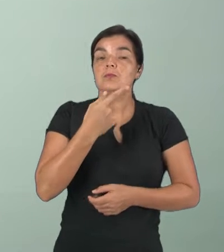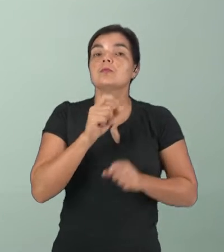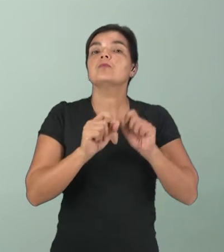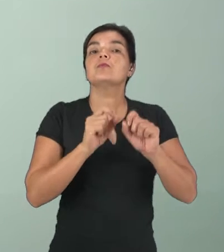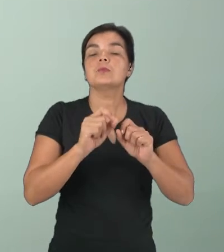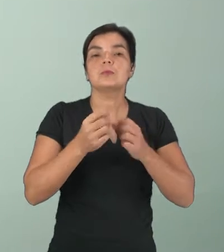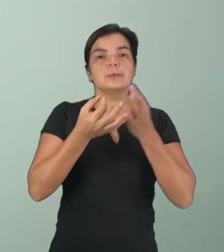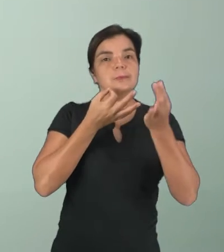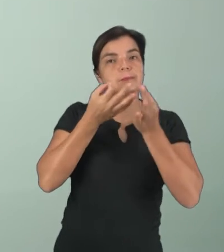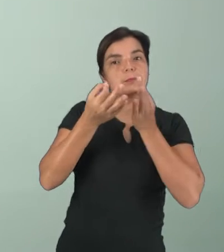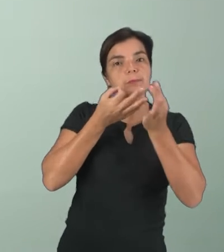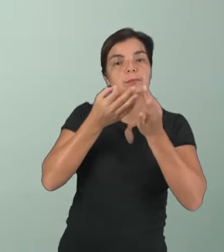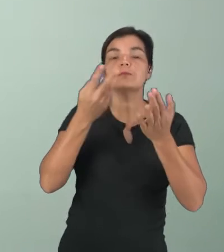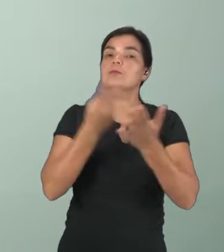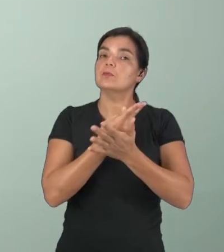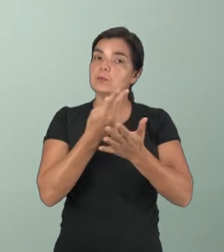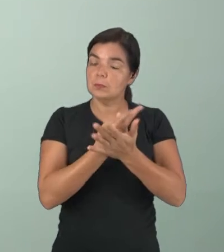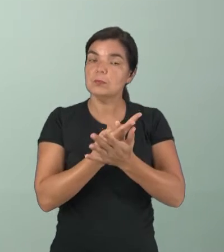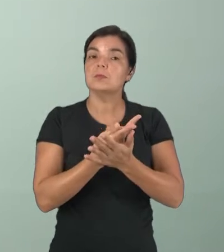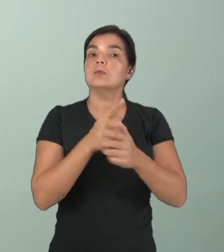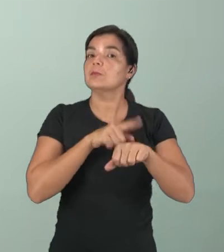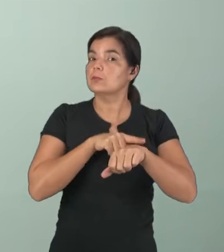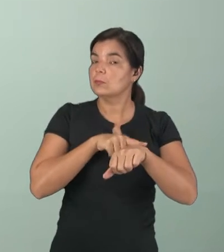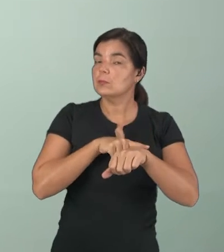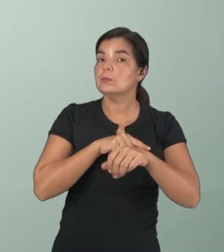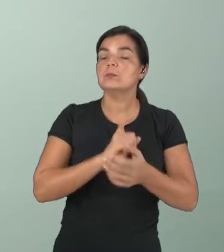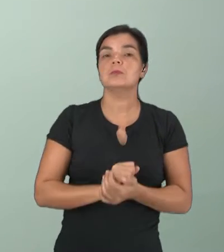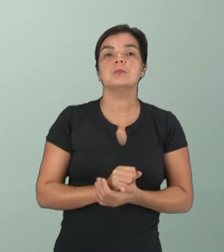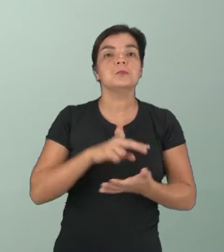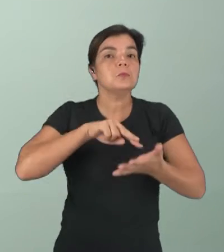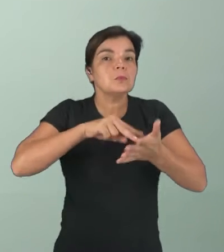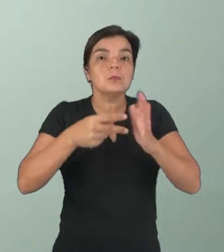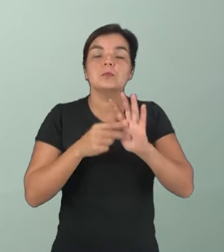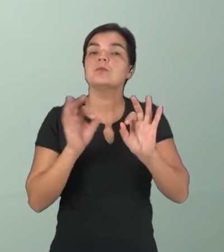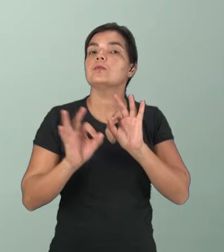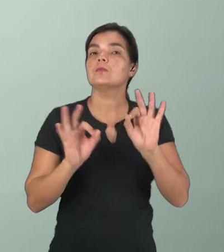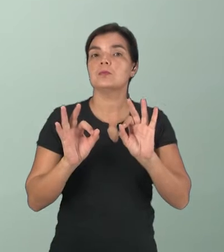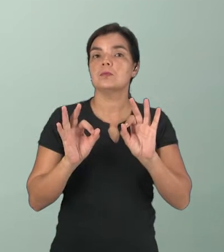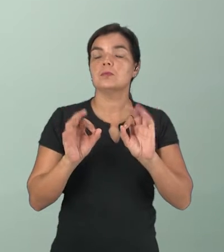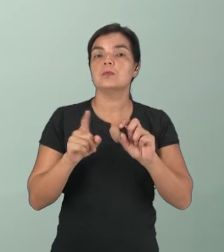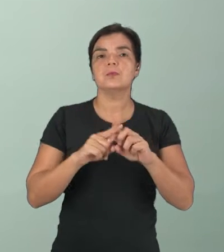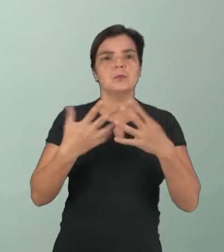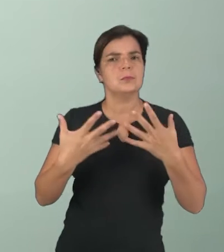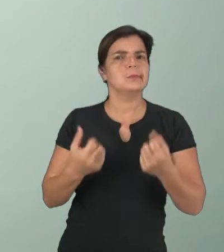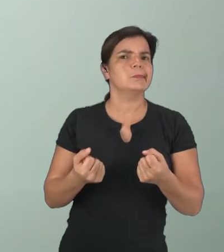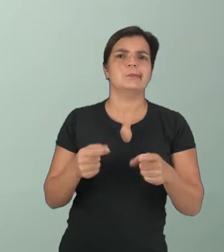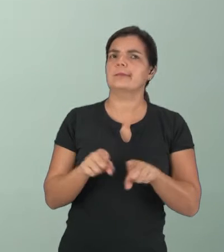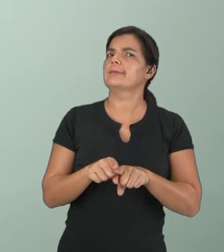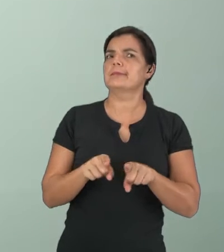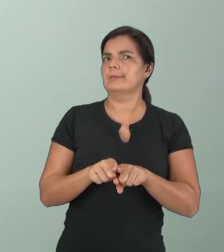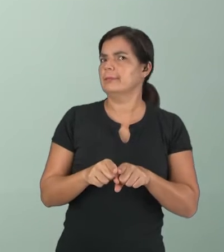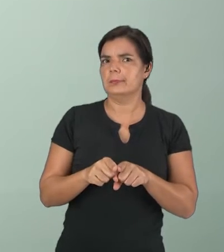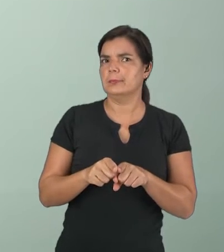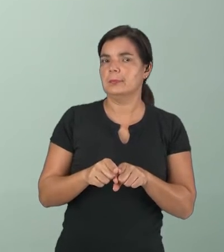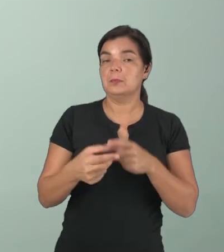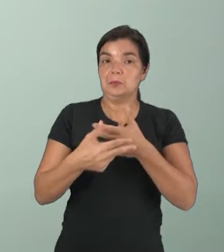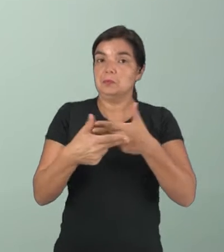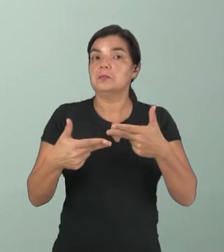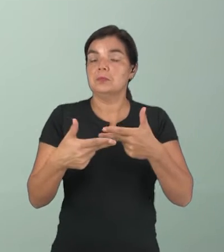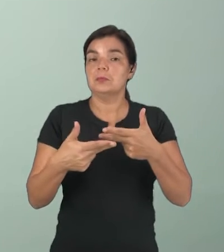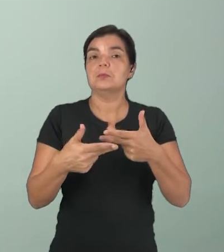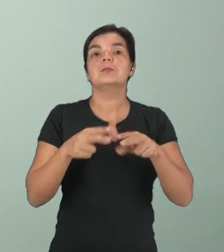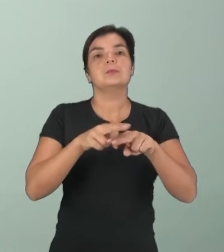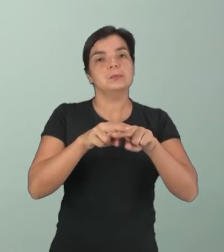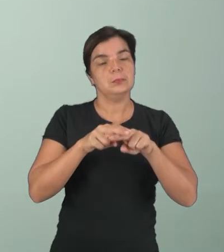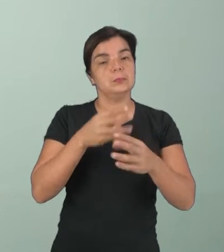de argumentar, tá? Mas, assim, não significa que eu tenha que ser a favor também, né? Por isso é